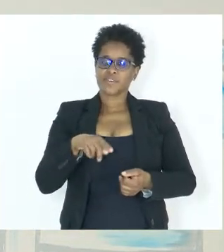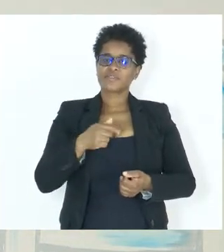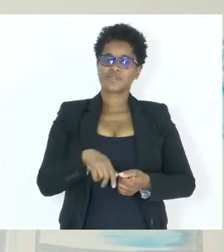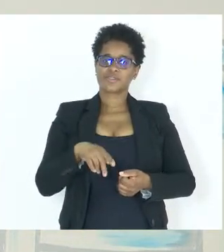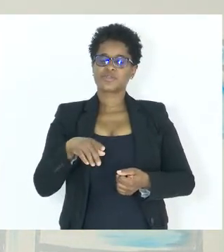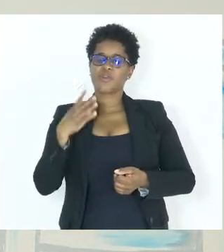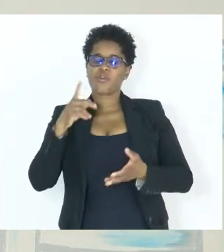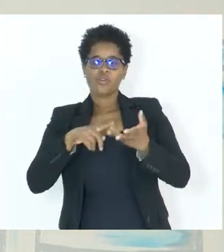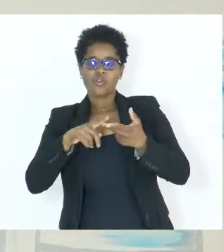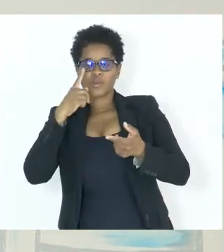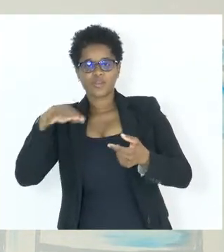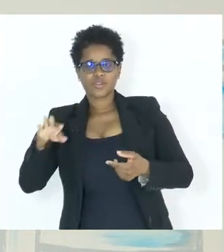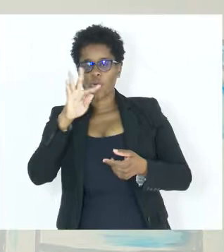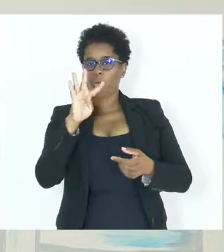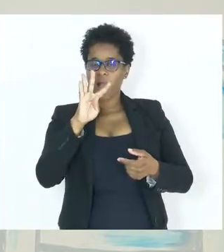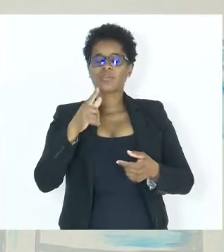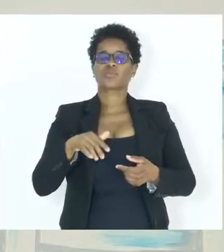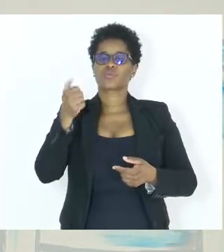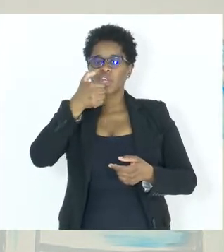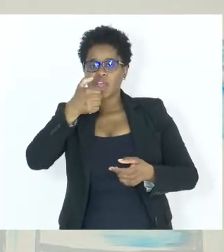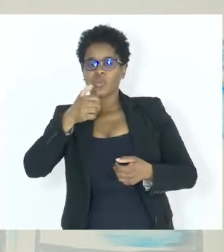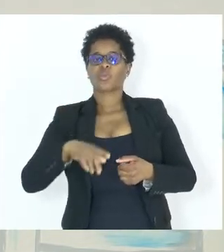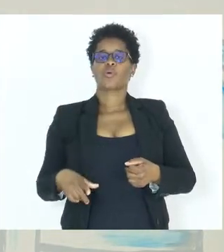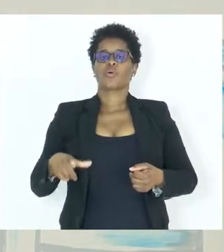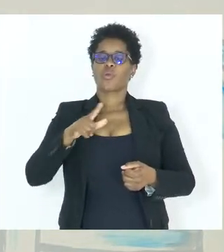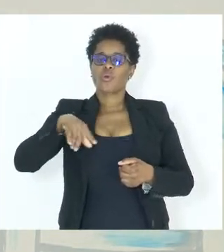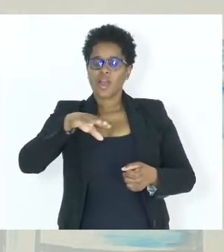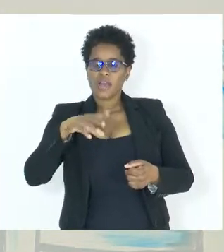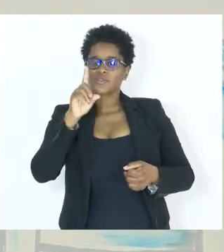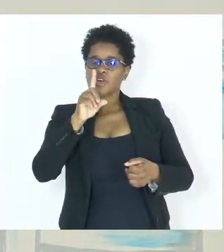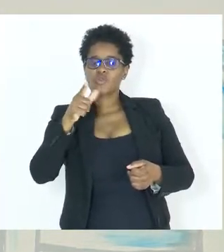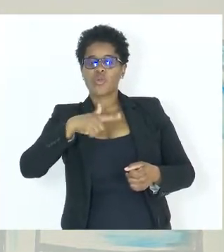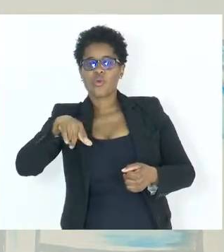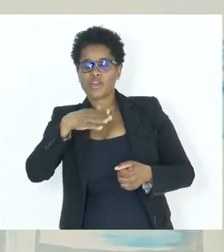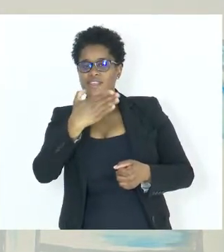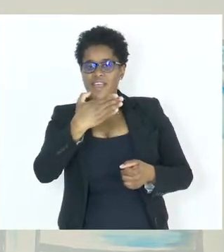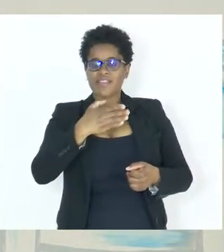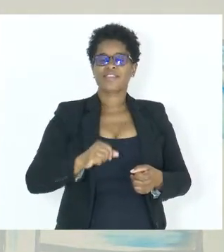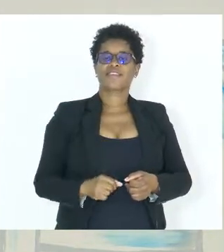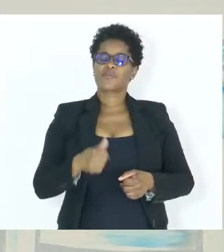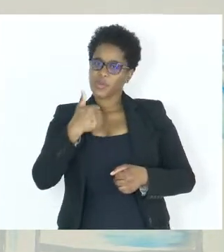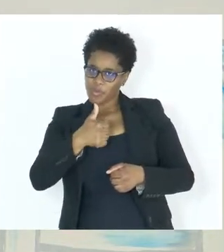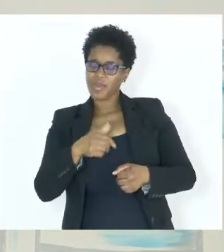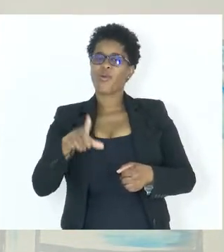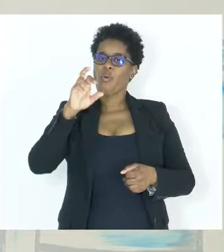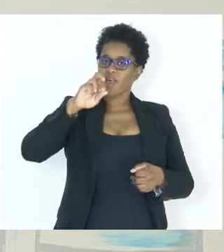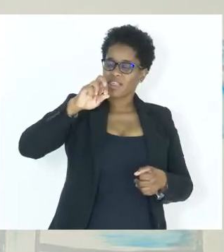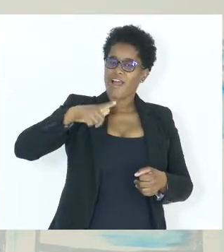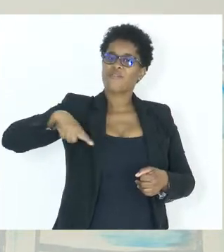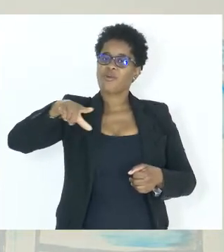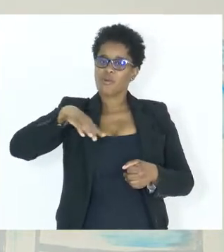contar. O 4º lugar, o 5º lugar, o 6º lugar, 7º, muito bem,